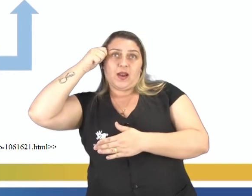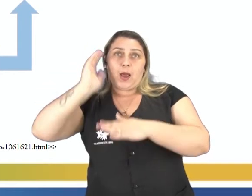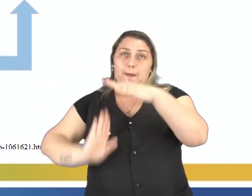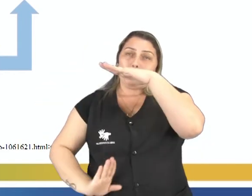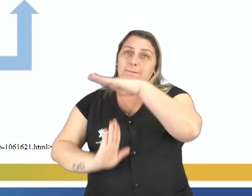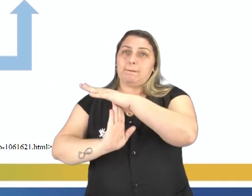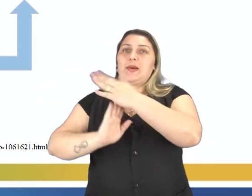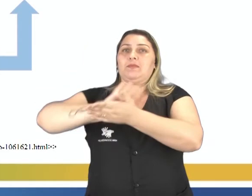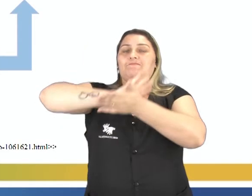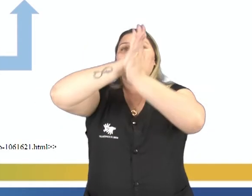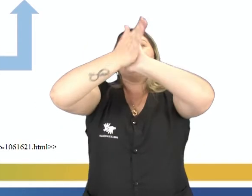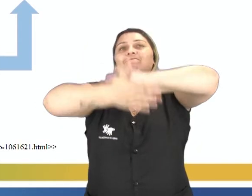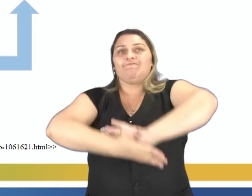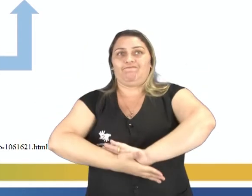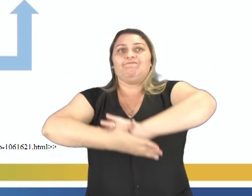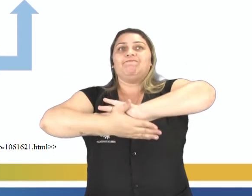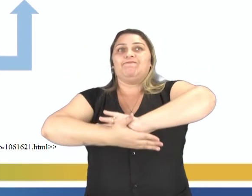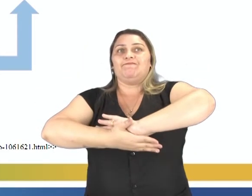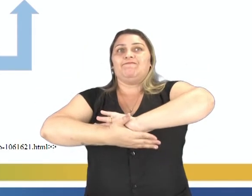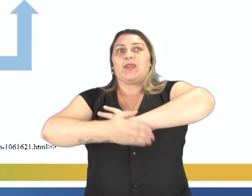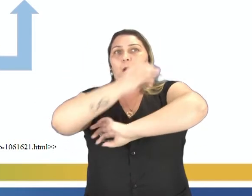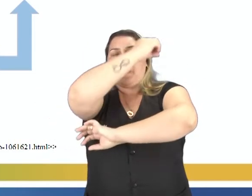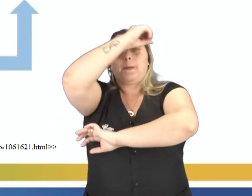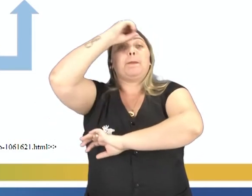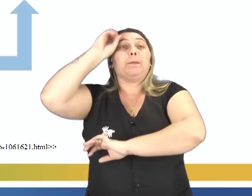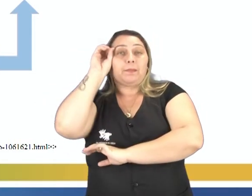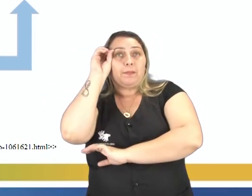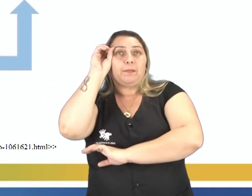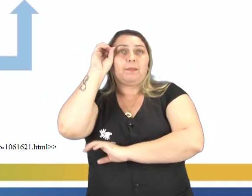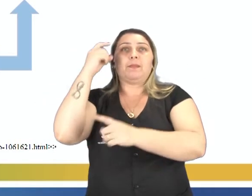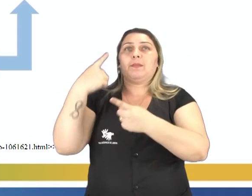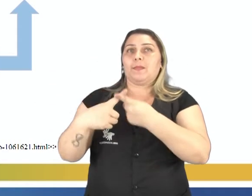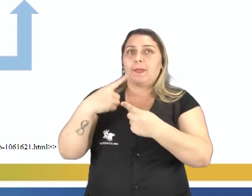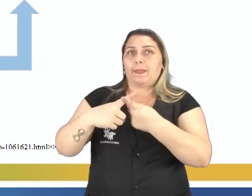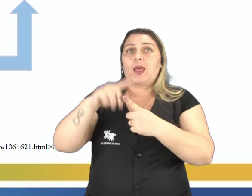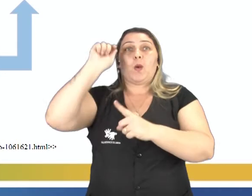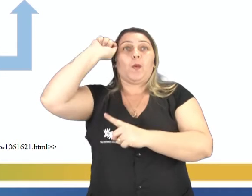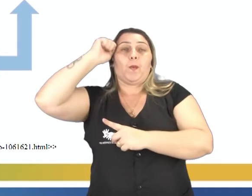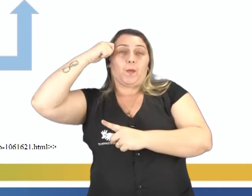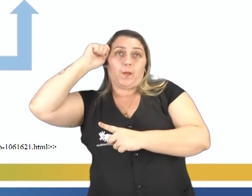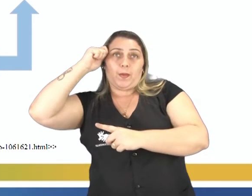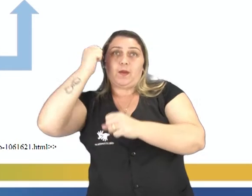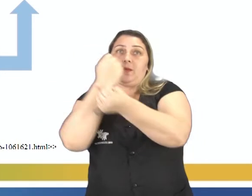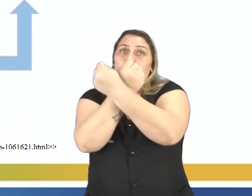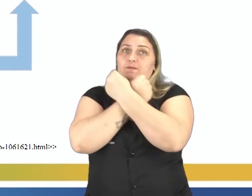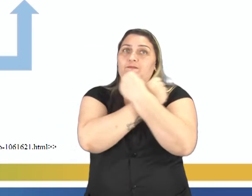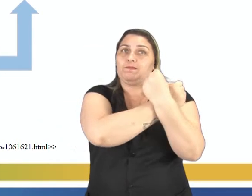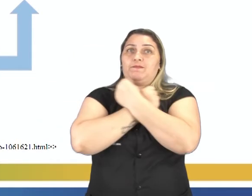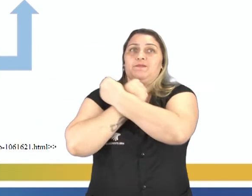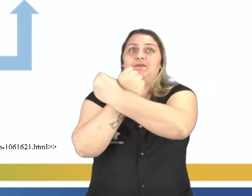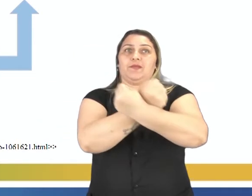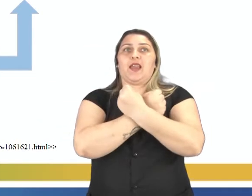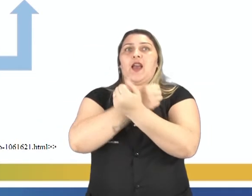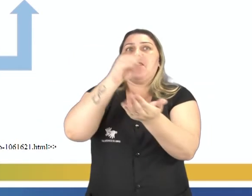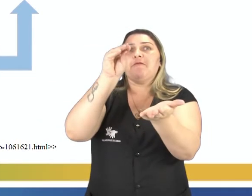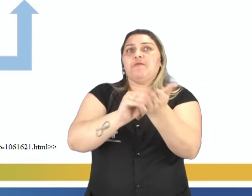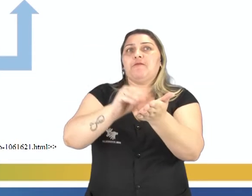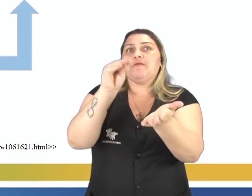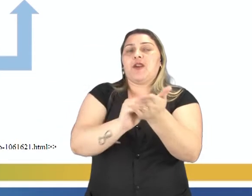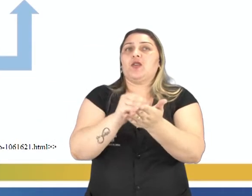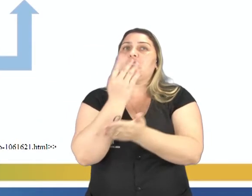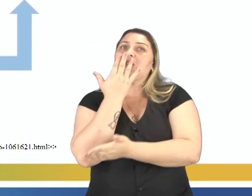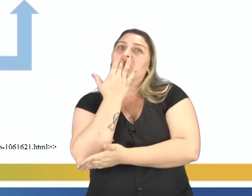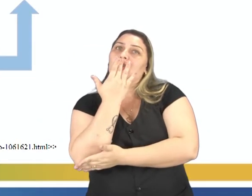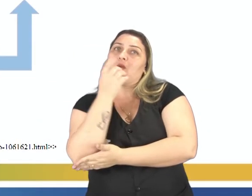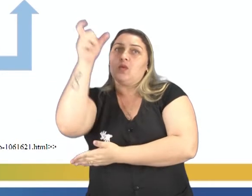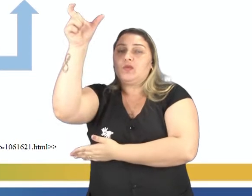é ingenuidade. Há uma porque o negro foi escravizado por conta da ausência de cor, um indivíduo sem alma,